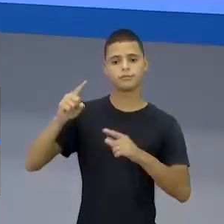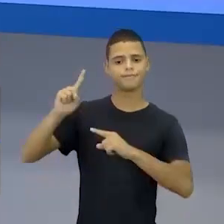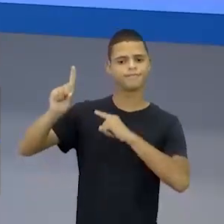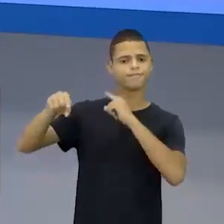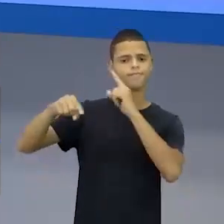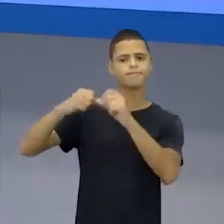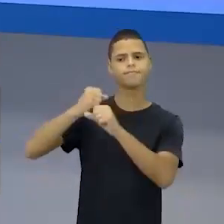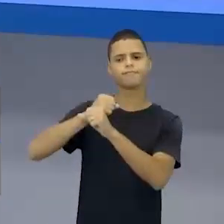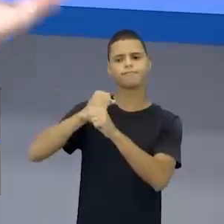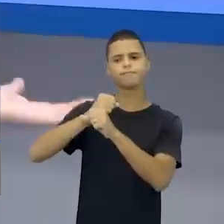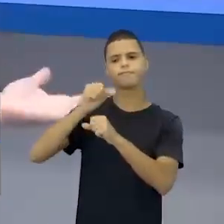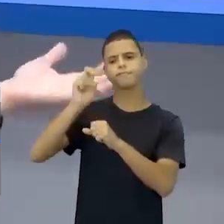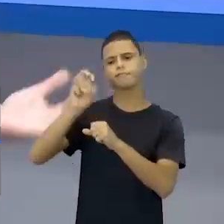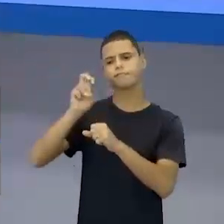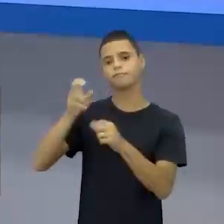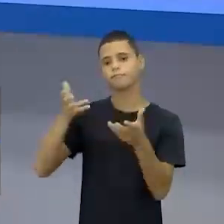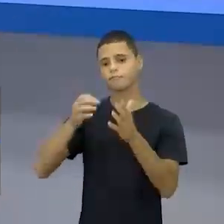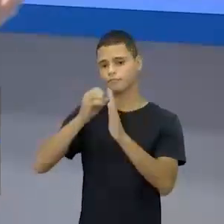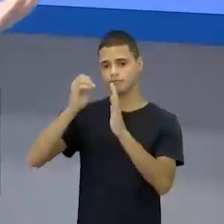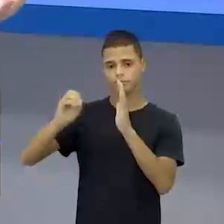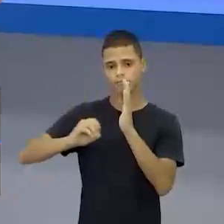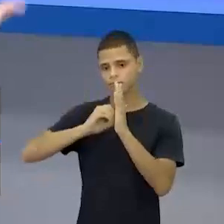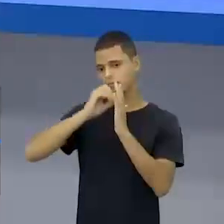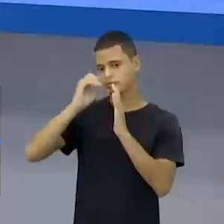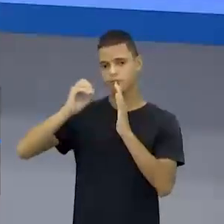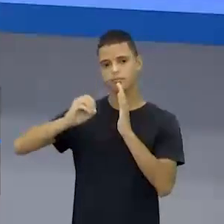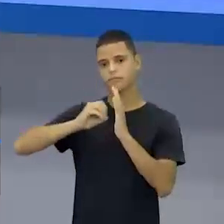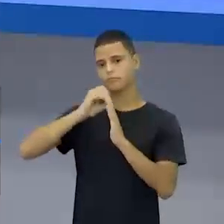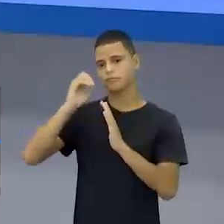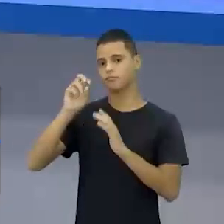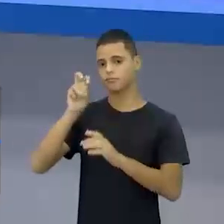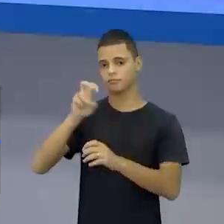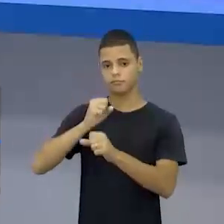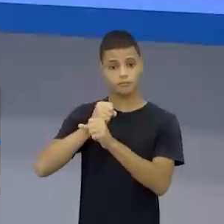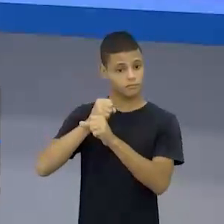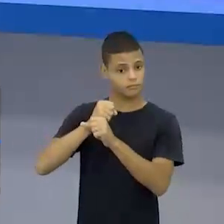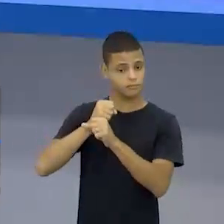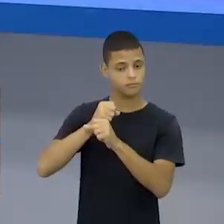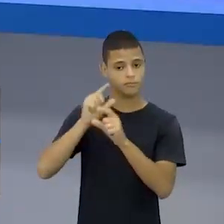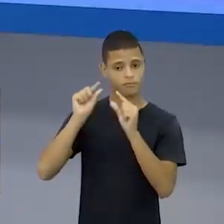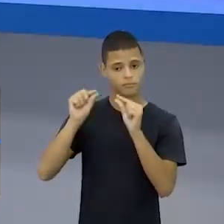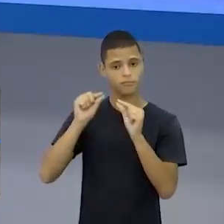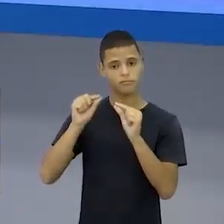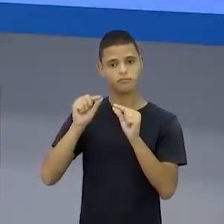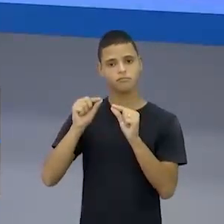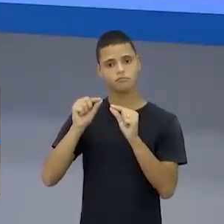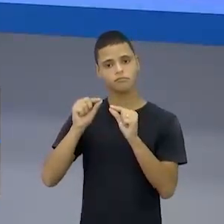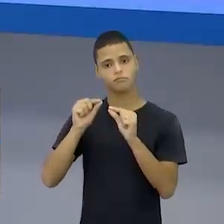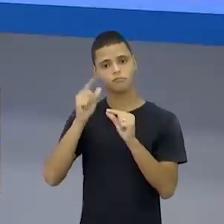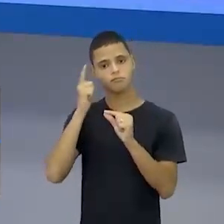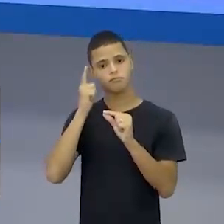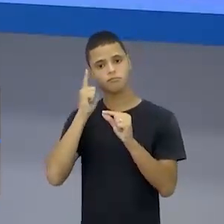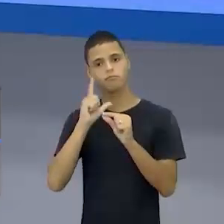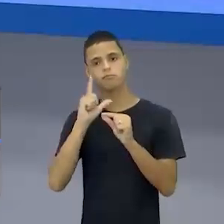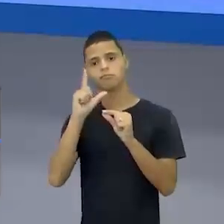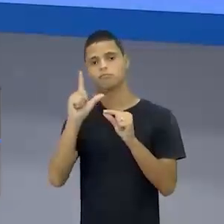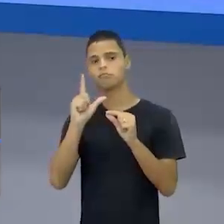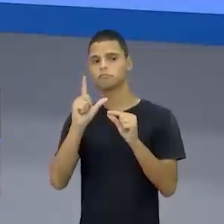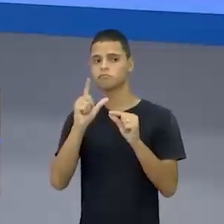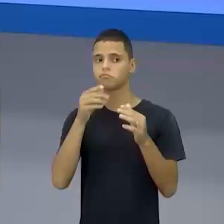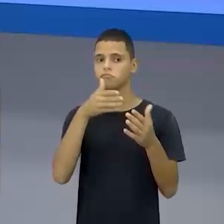anos onde eu vou estar. No momento estou no centro de mídias, e daqui 5 anos o que eu vou estar fazendo? E aí eu vou ler a carta e falar, olha, eu almejava, será